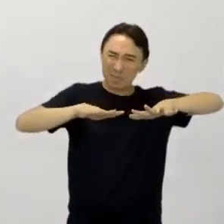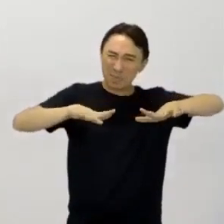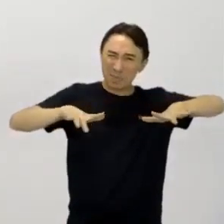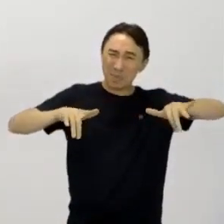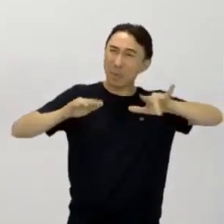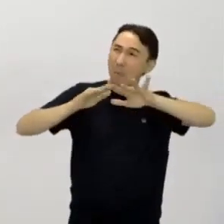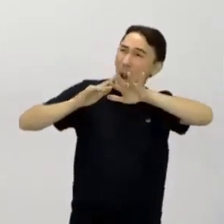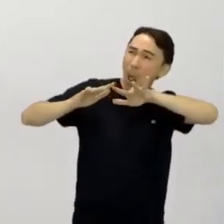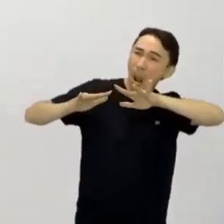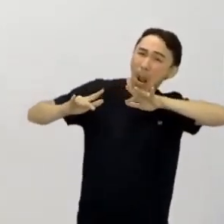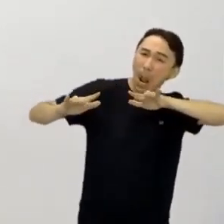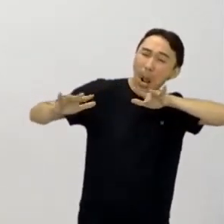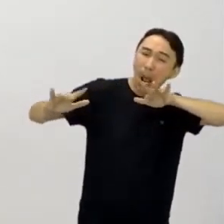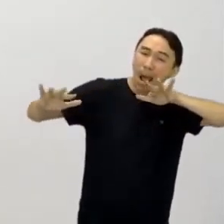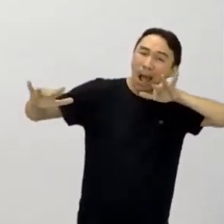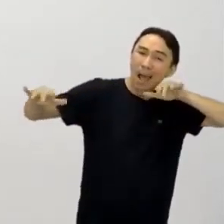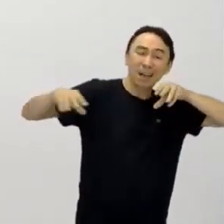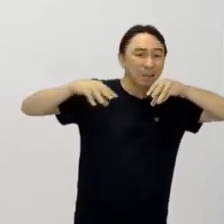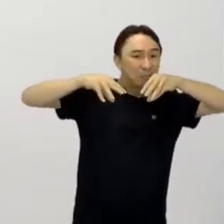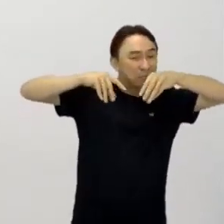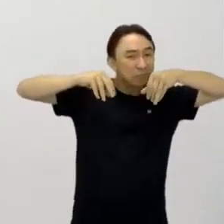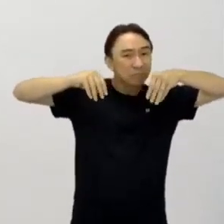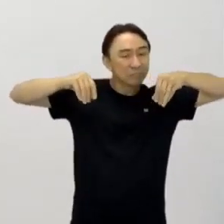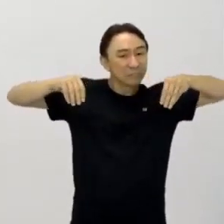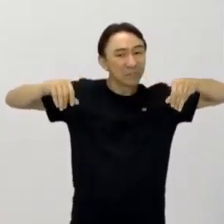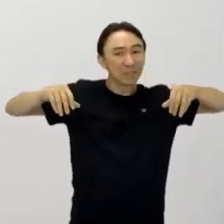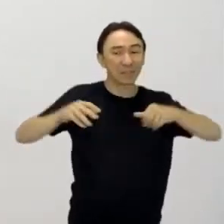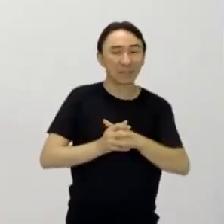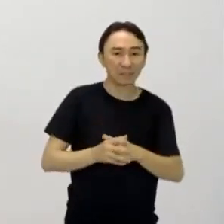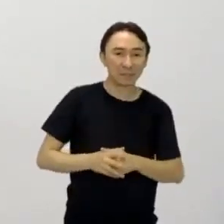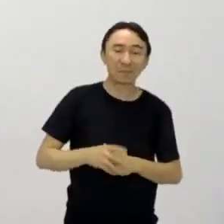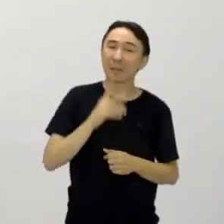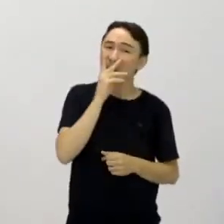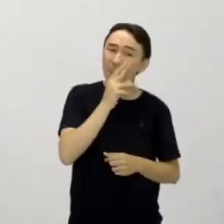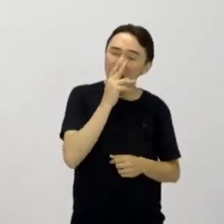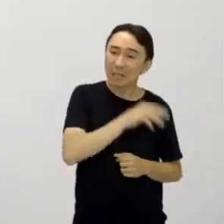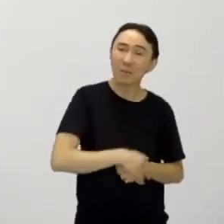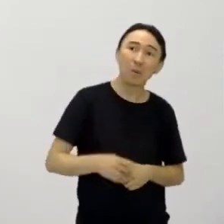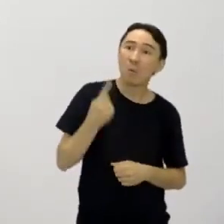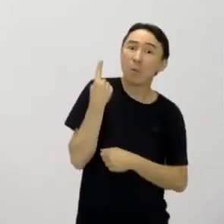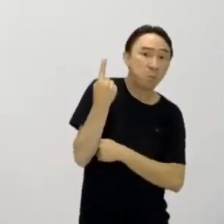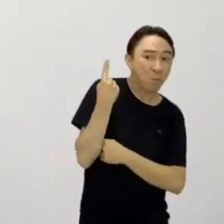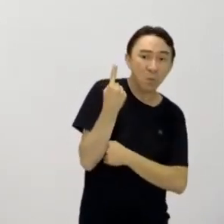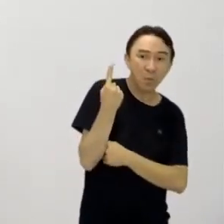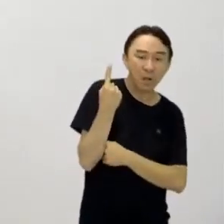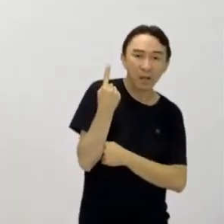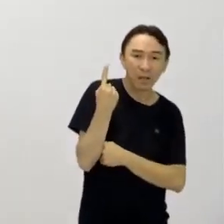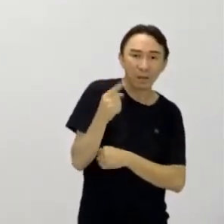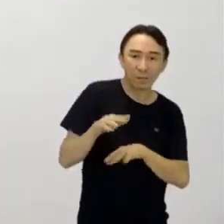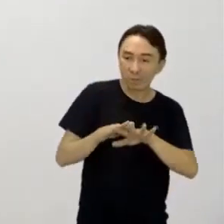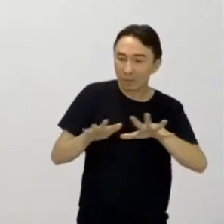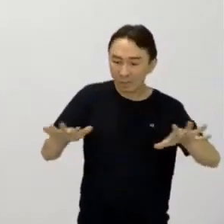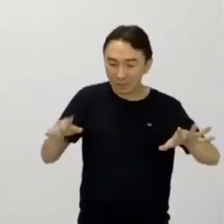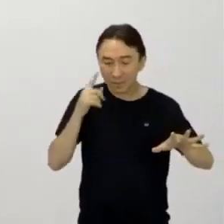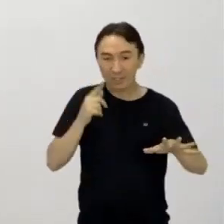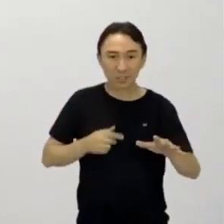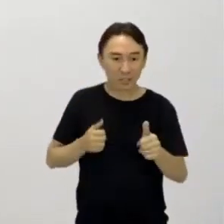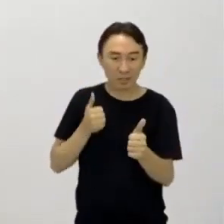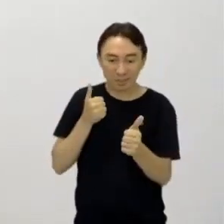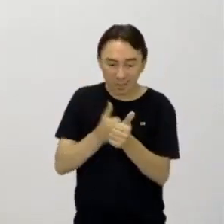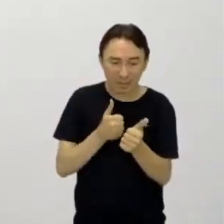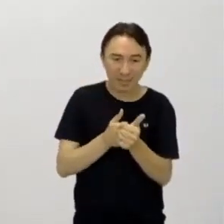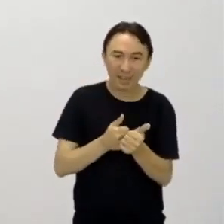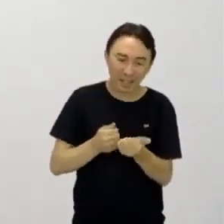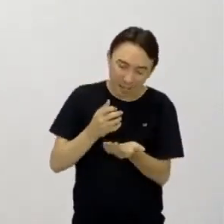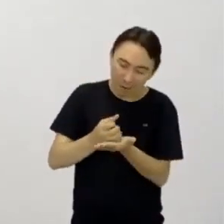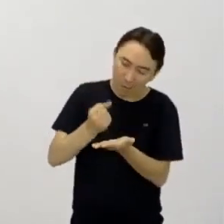areia, assim e tal, dá a impressão de ser uma coisa só. Aí quando você chega perto, você vê que são coisas